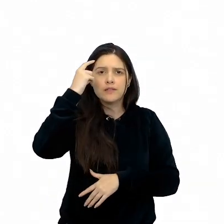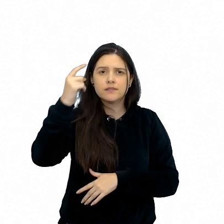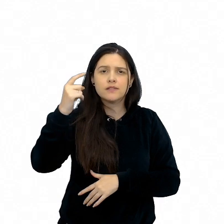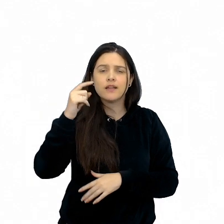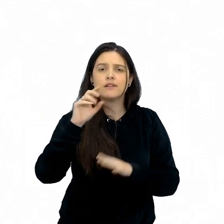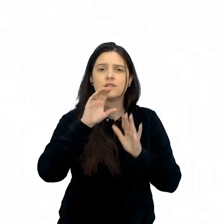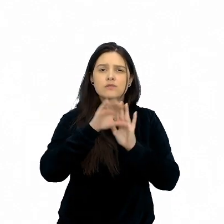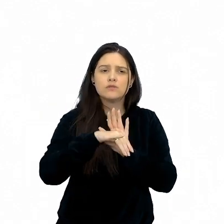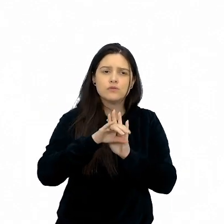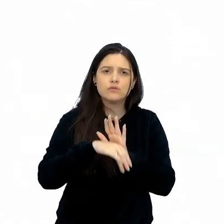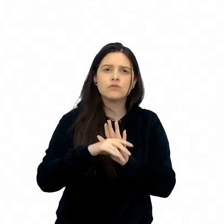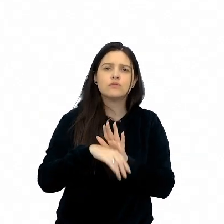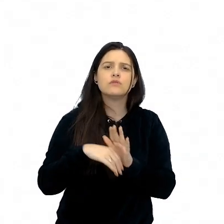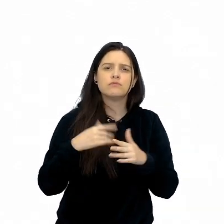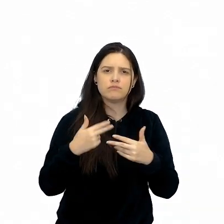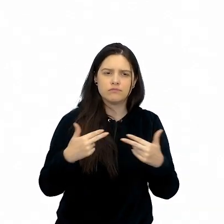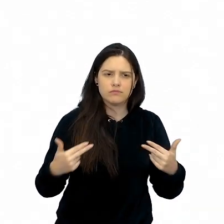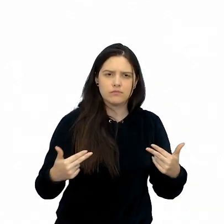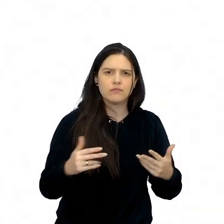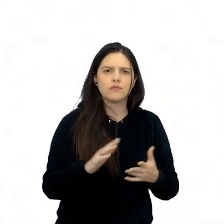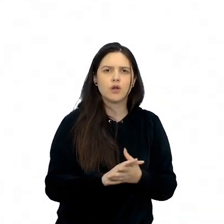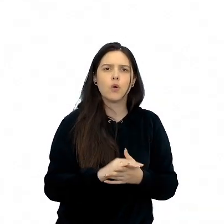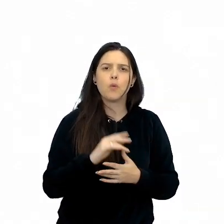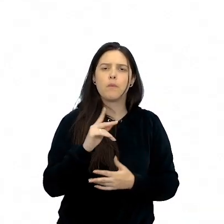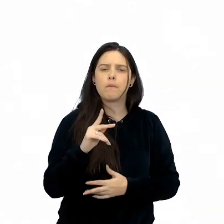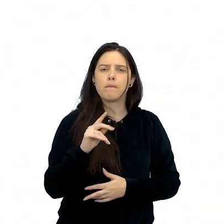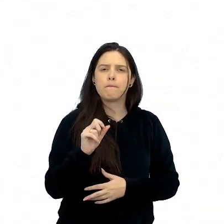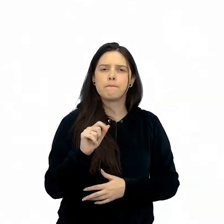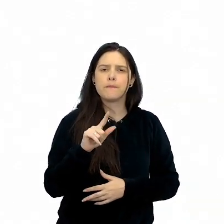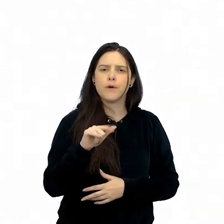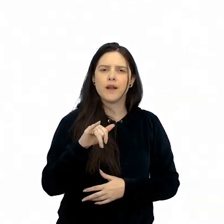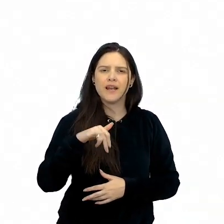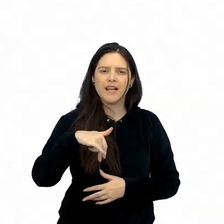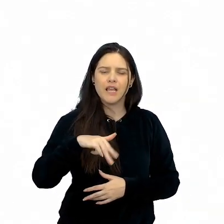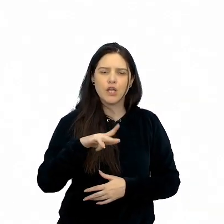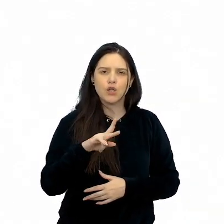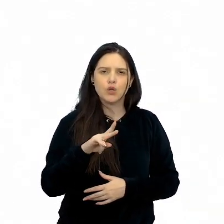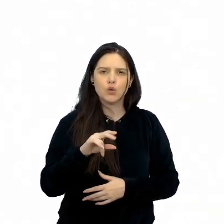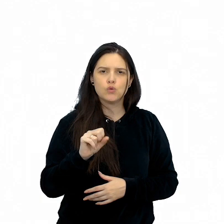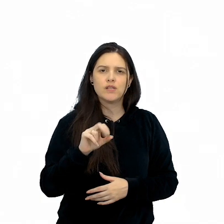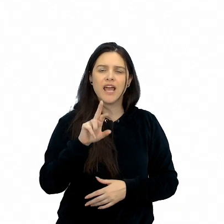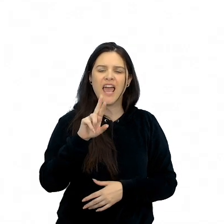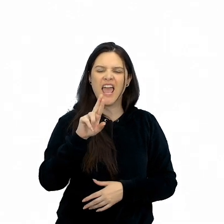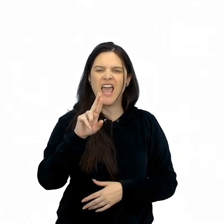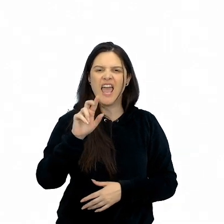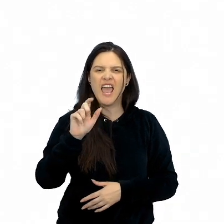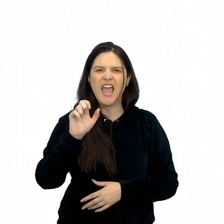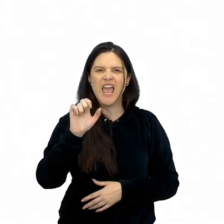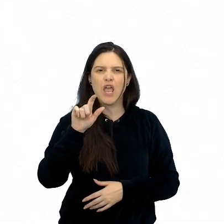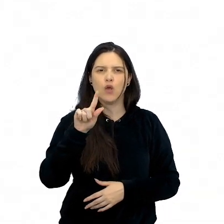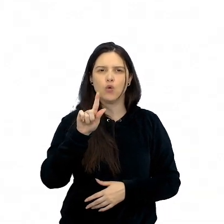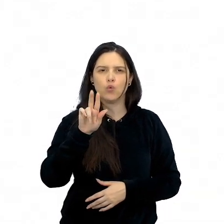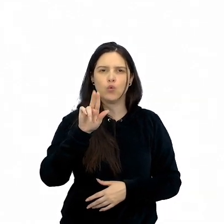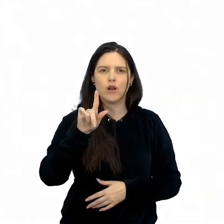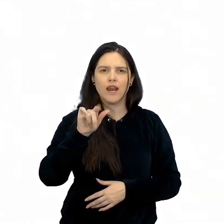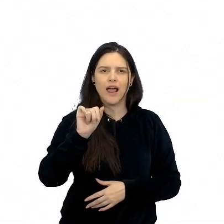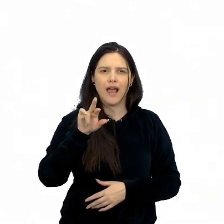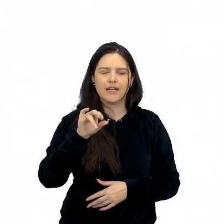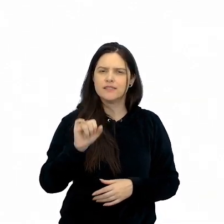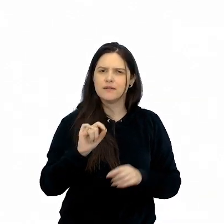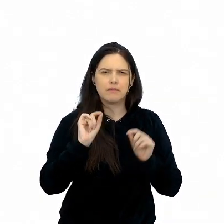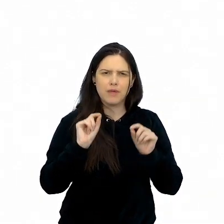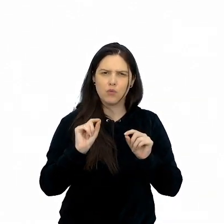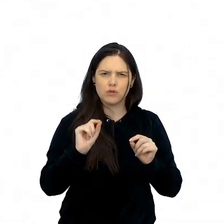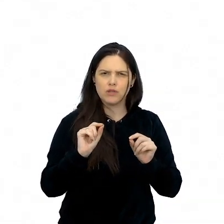o significado, o que é polígono, o que é polígono regular, o que é ângulo interno, o que é ângulo externo, o que é ladrilhamento, o que é